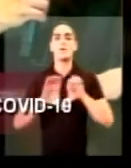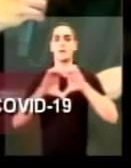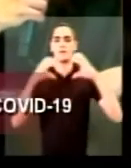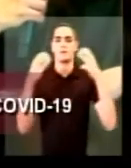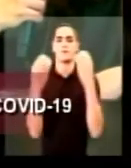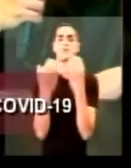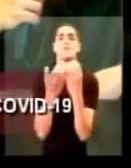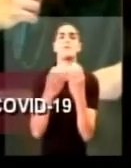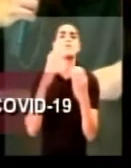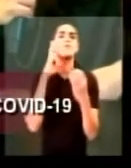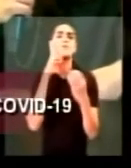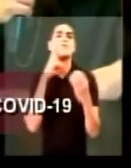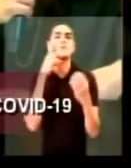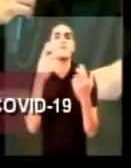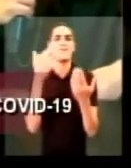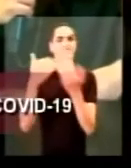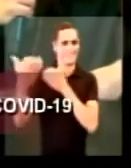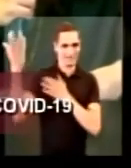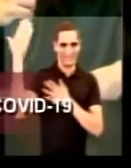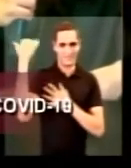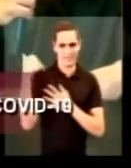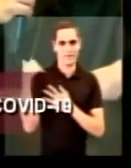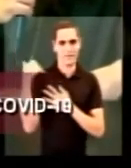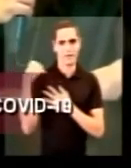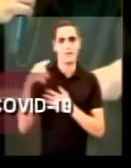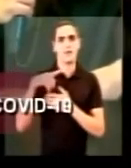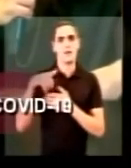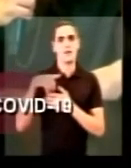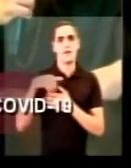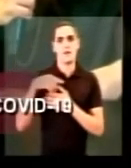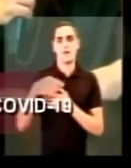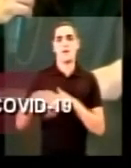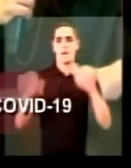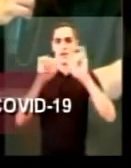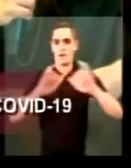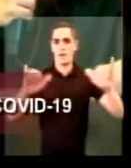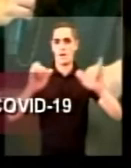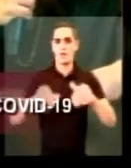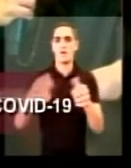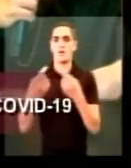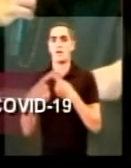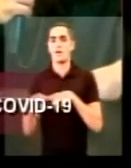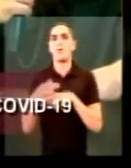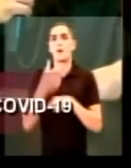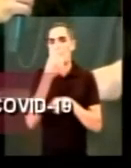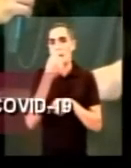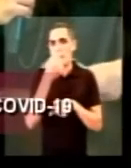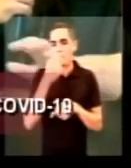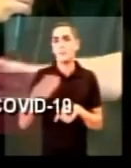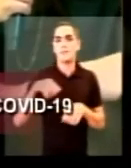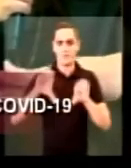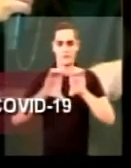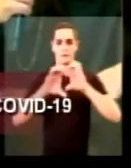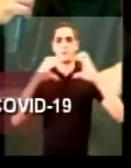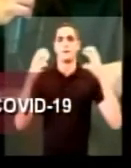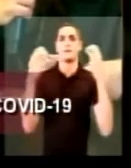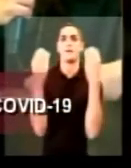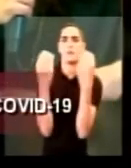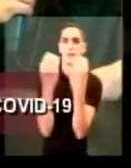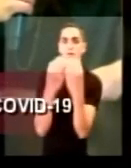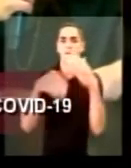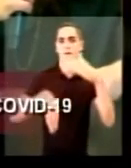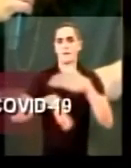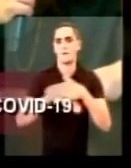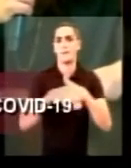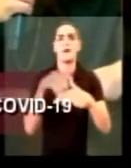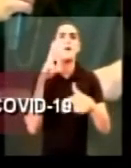esse volume de veículos que nós tivemos o ano passado na campanha da gripe, com o drive ali no Centro Regional de Eventos. Então, dessa vez, nós vamos para o